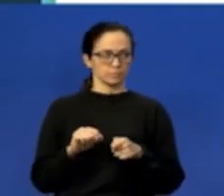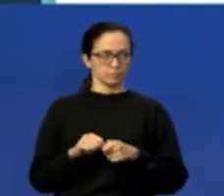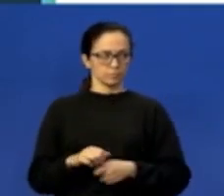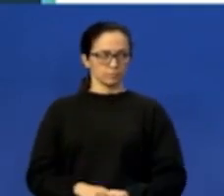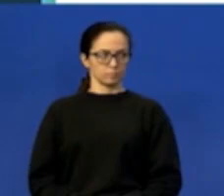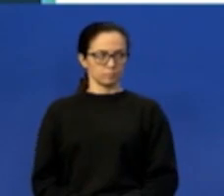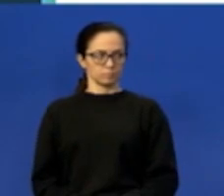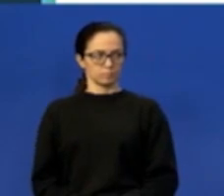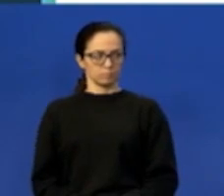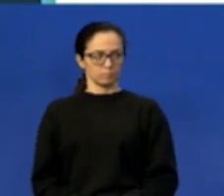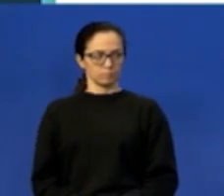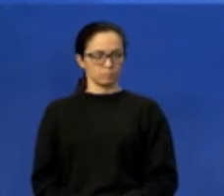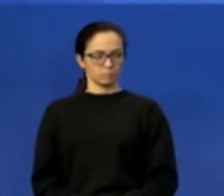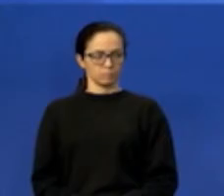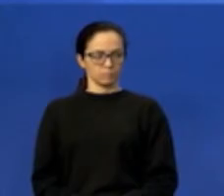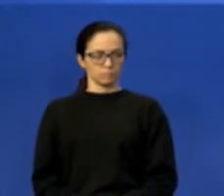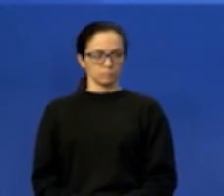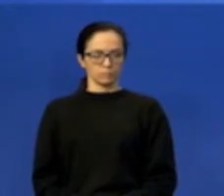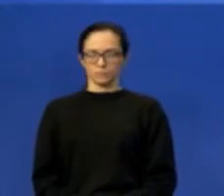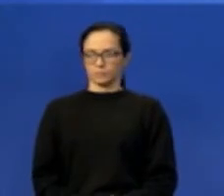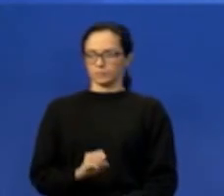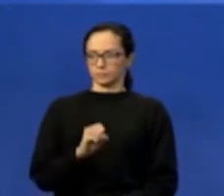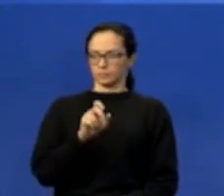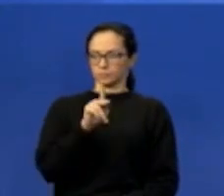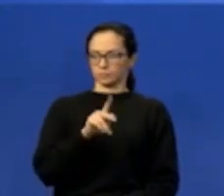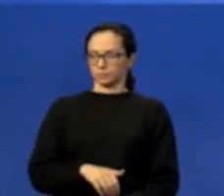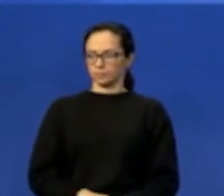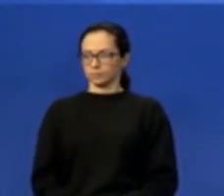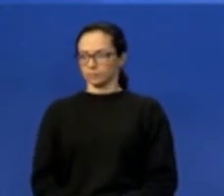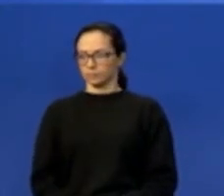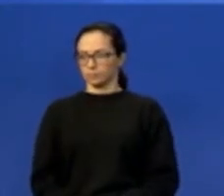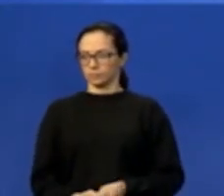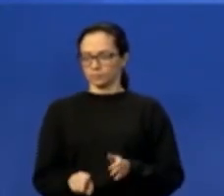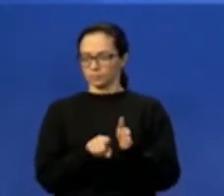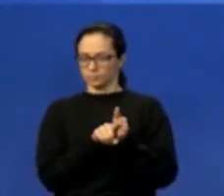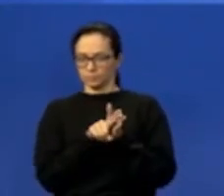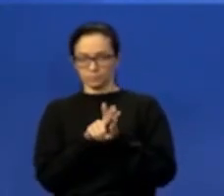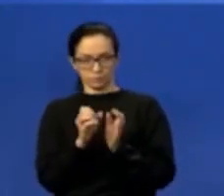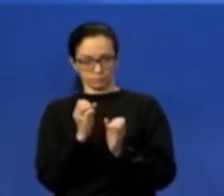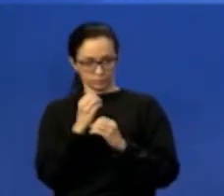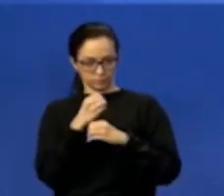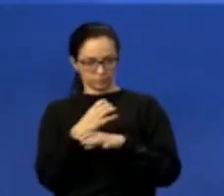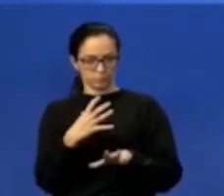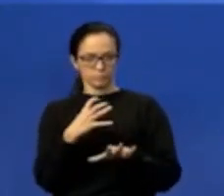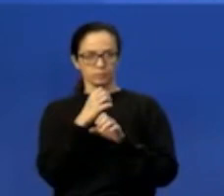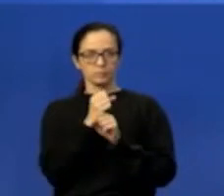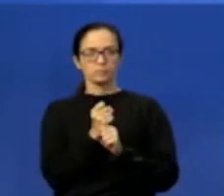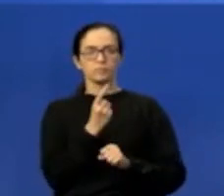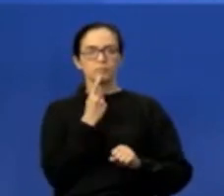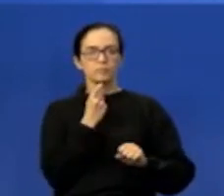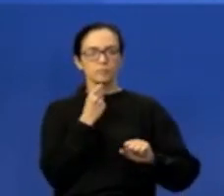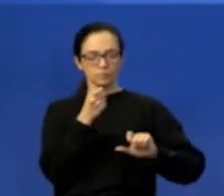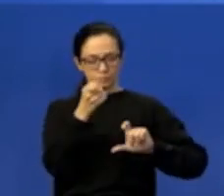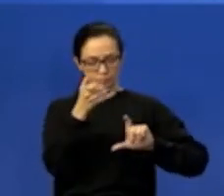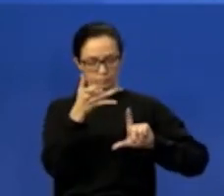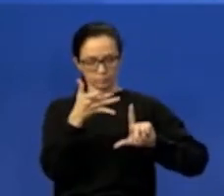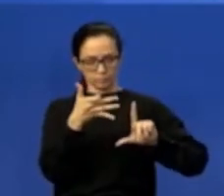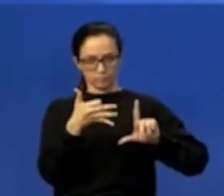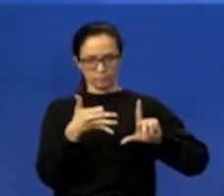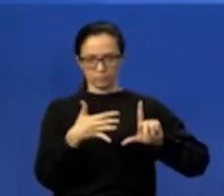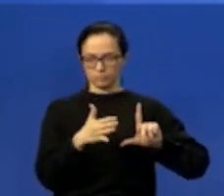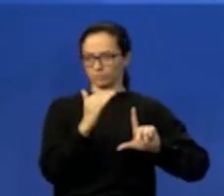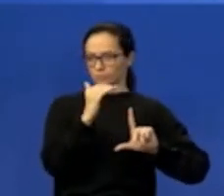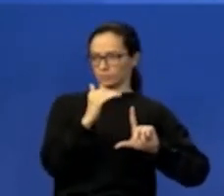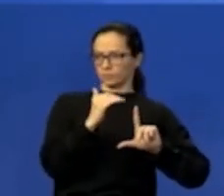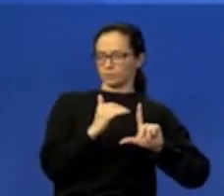os linfócitos B. Bom, o exame completo de um hemograma, né, então um hemograma completo,